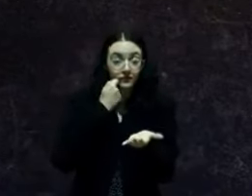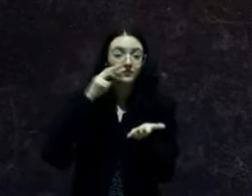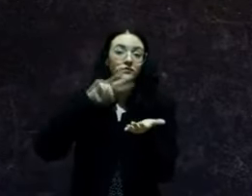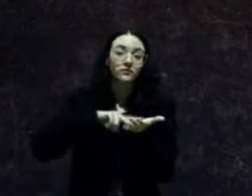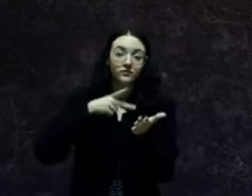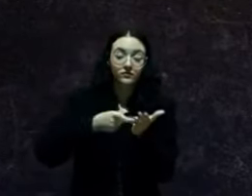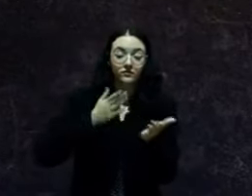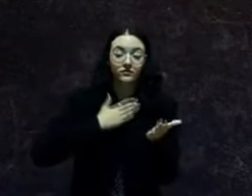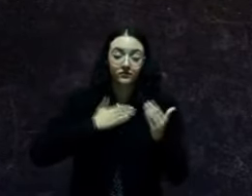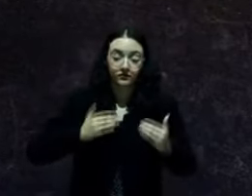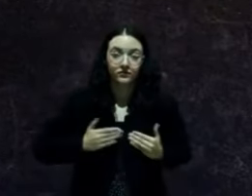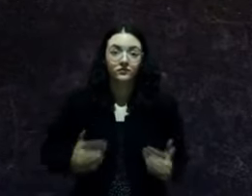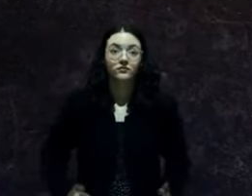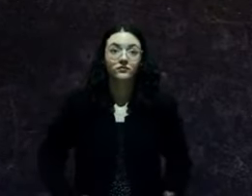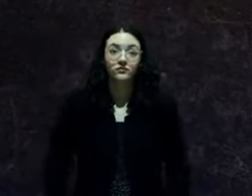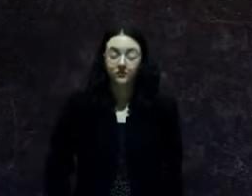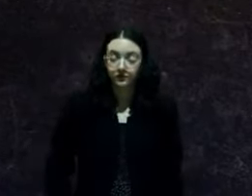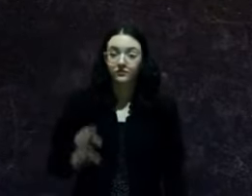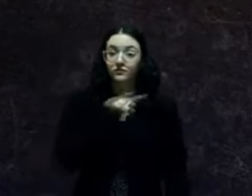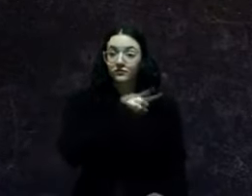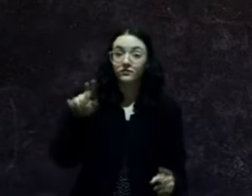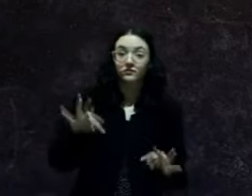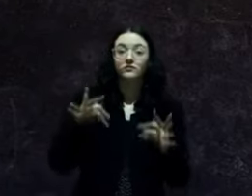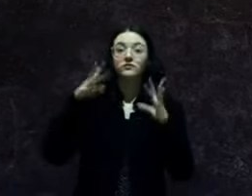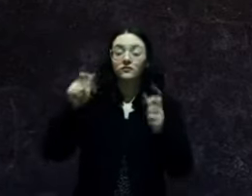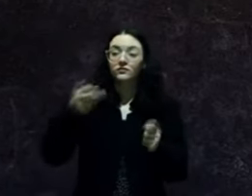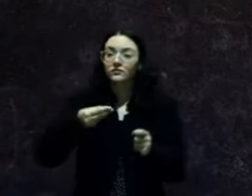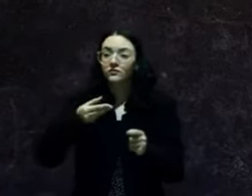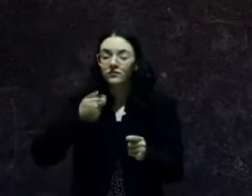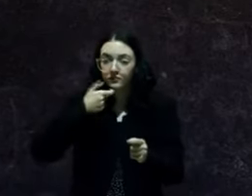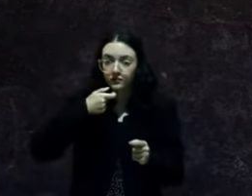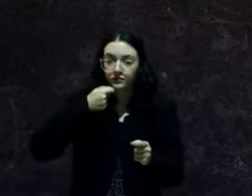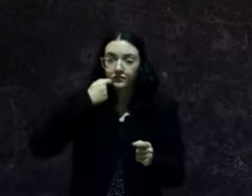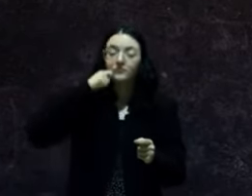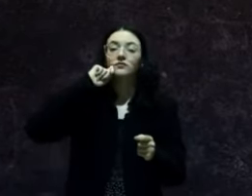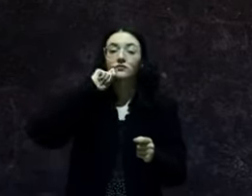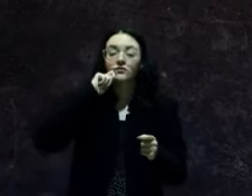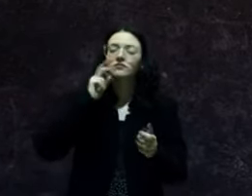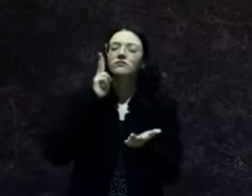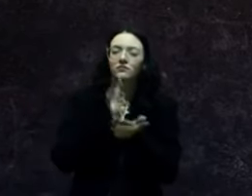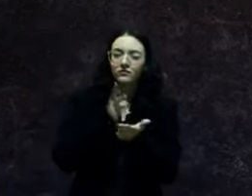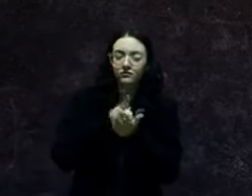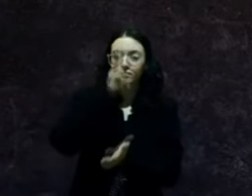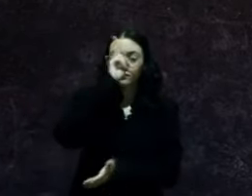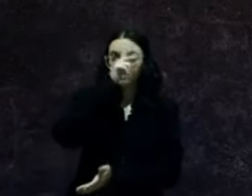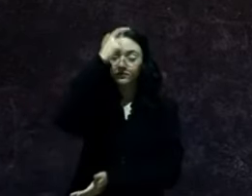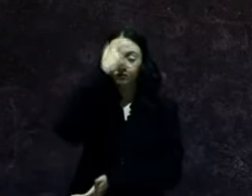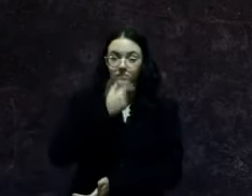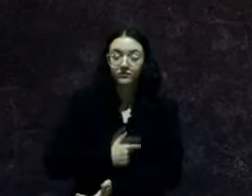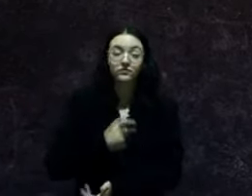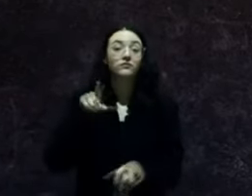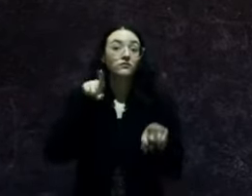vocês, façam isso em memória de mim. Do mesmo modo, depois